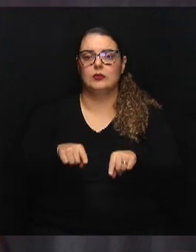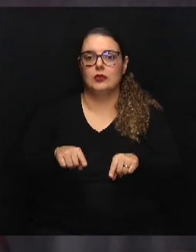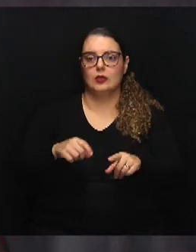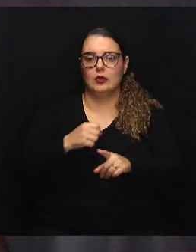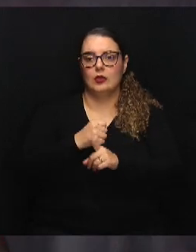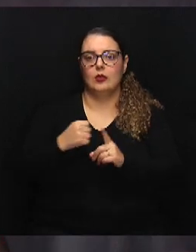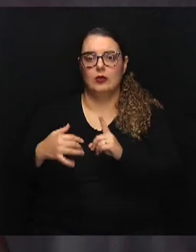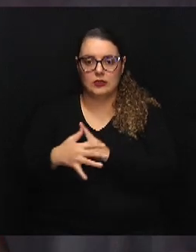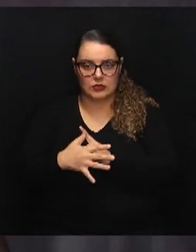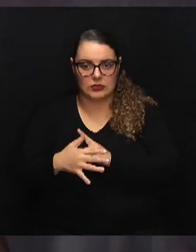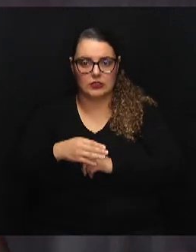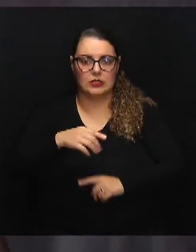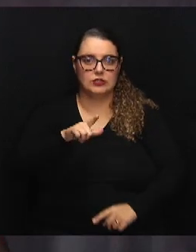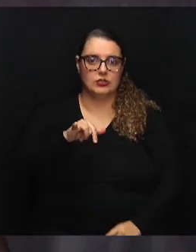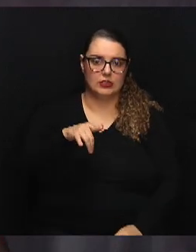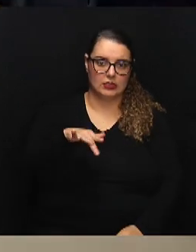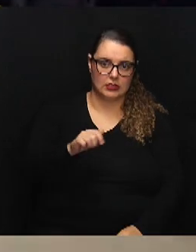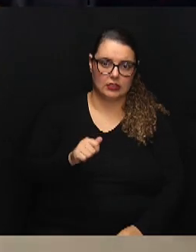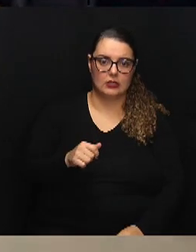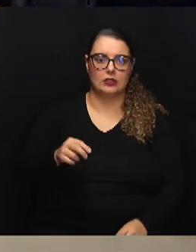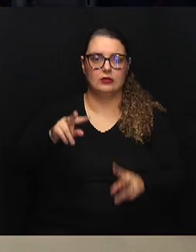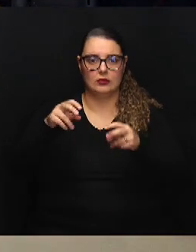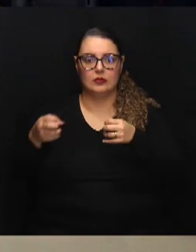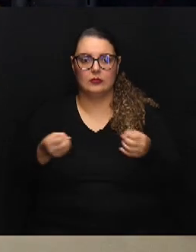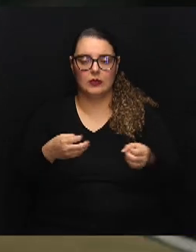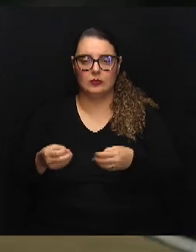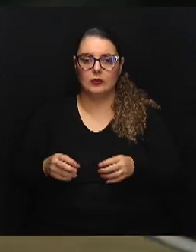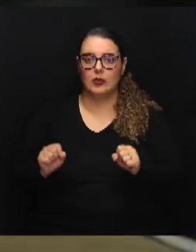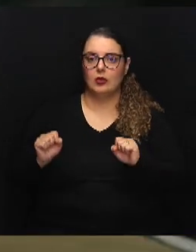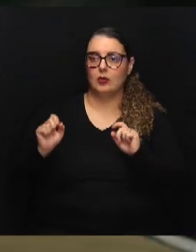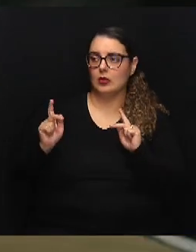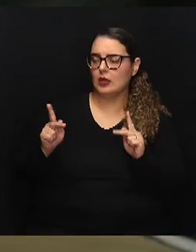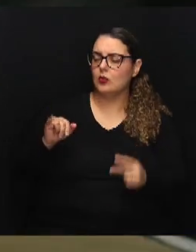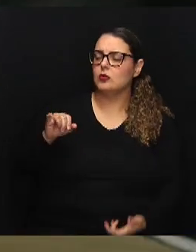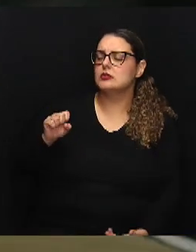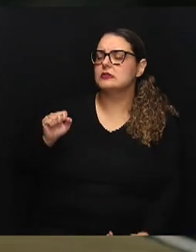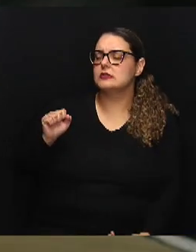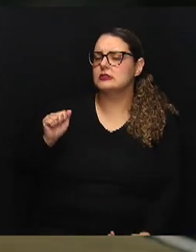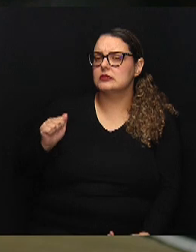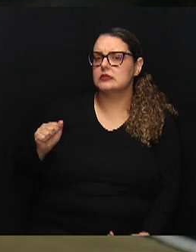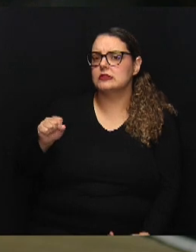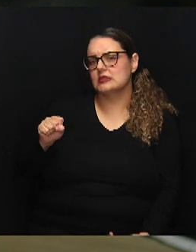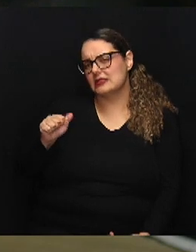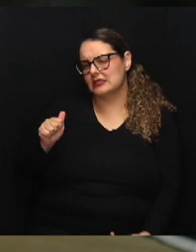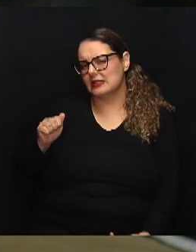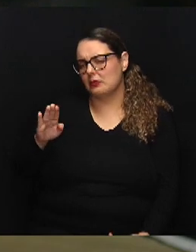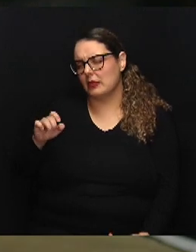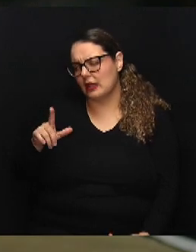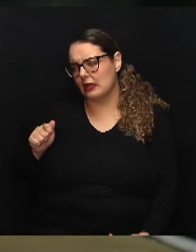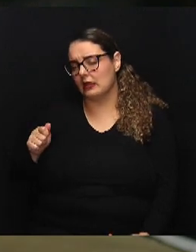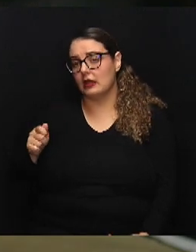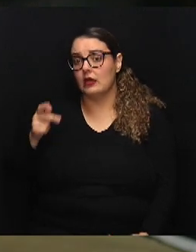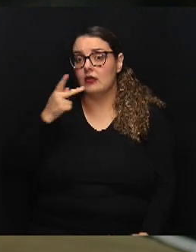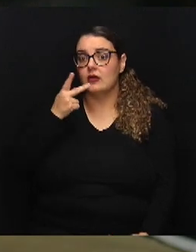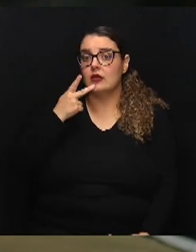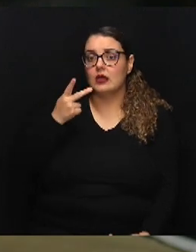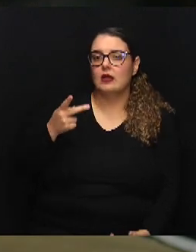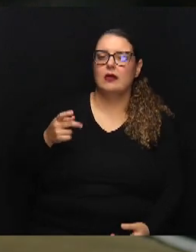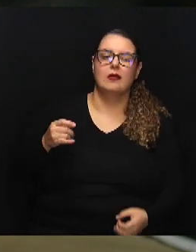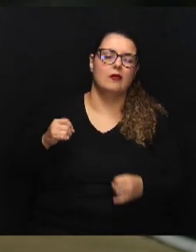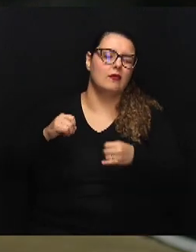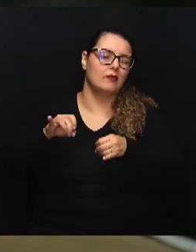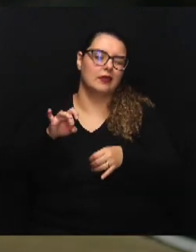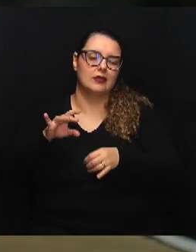muito atual. Muito bem, muito bem. Agora, Isabela, muita gente hoje fala em ficar por ficar,